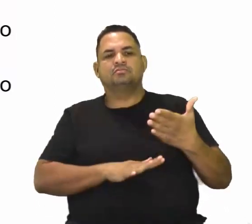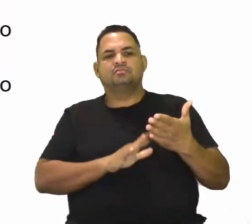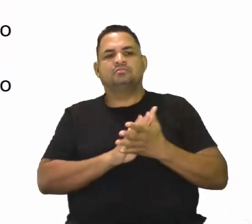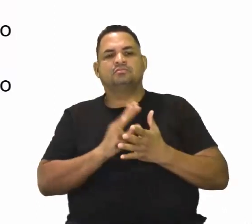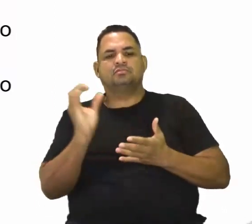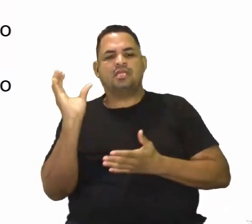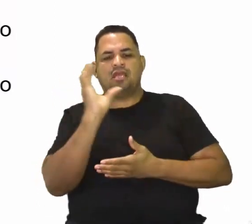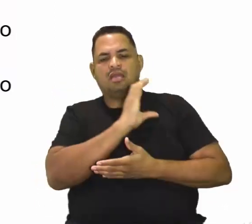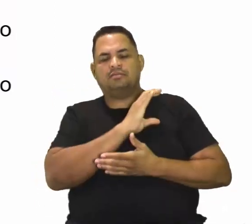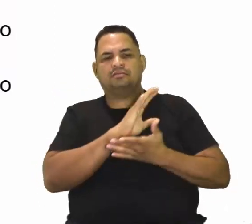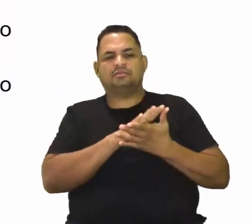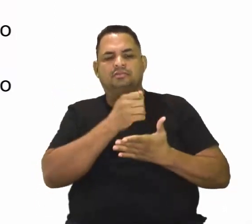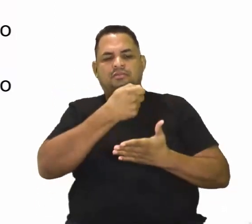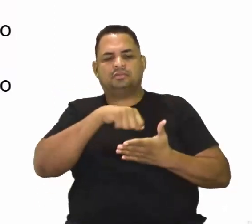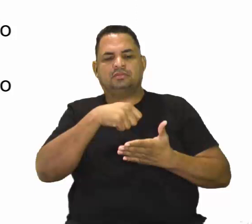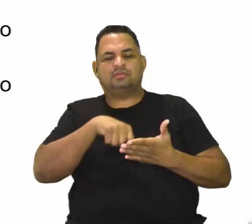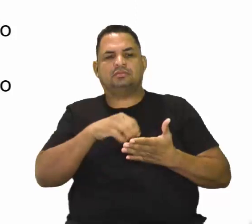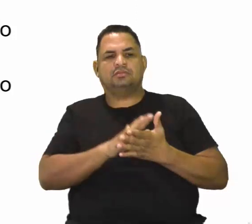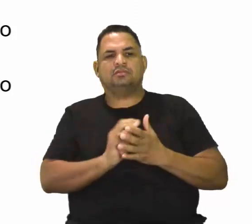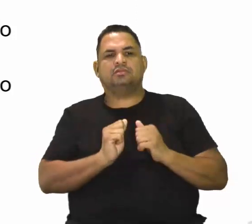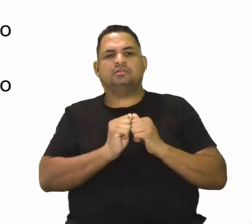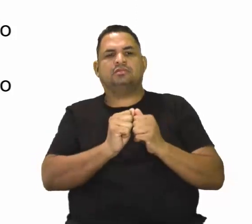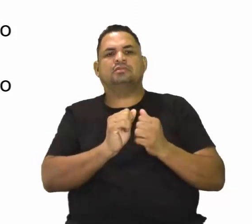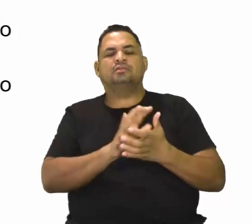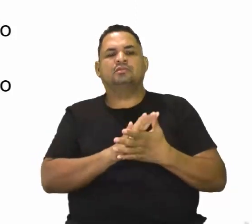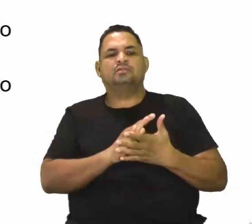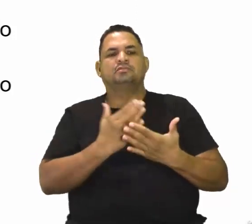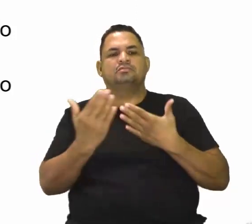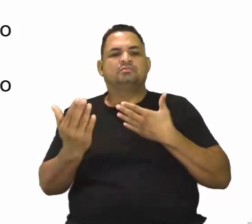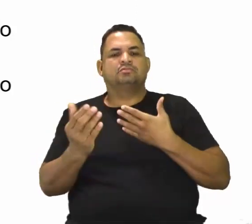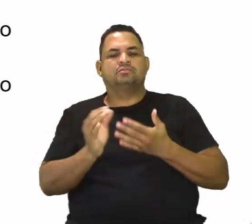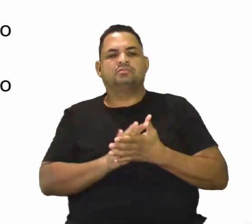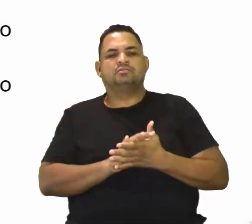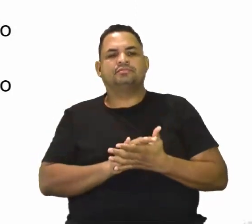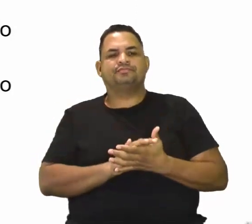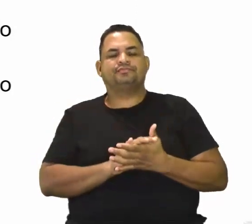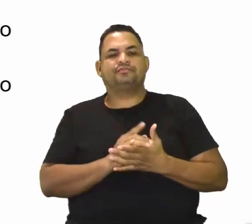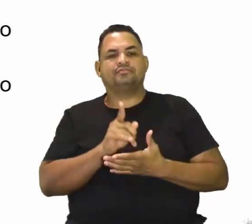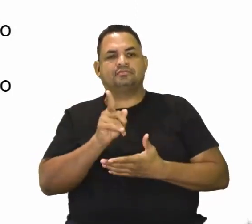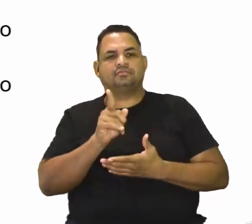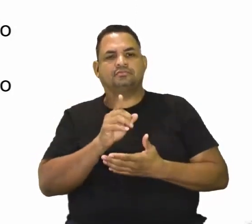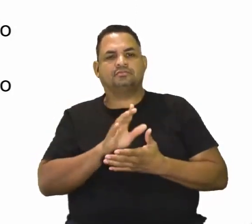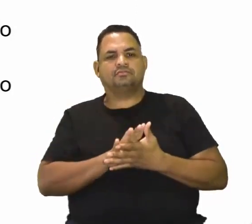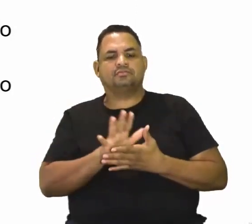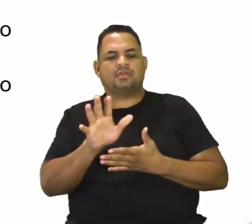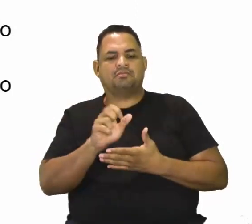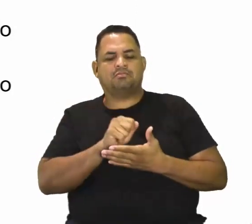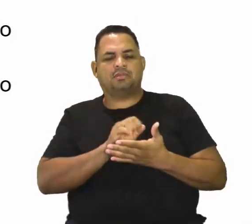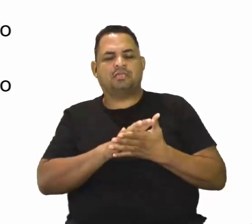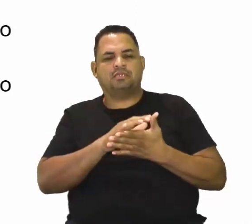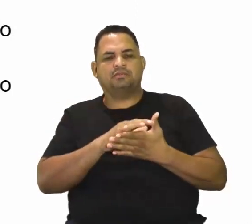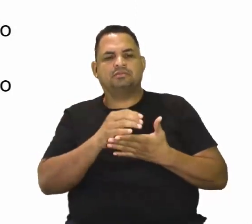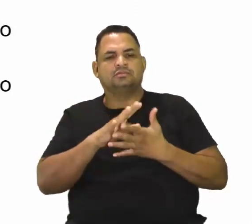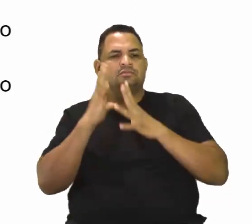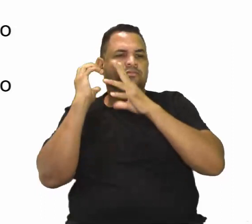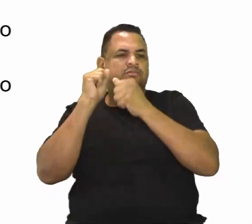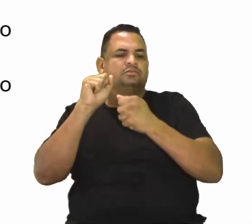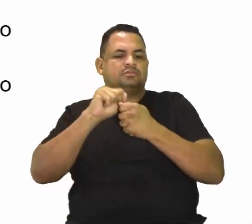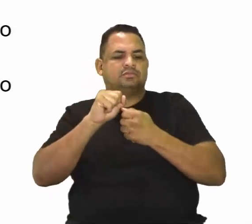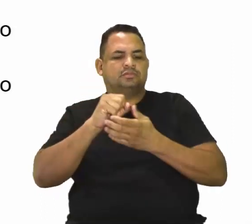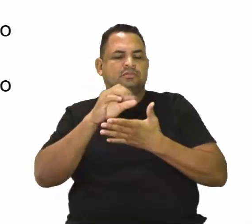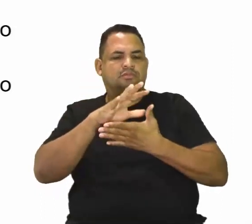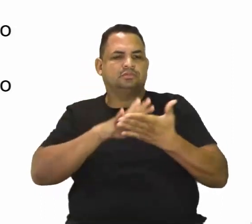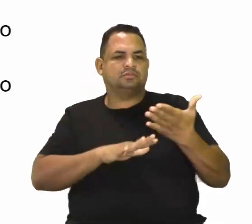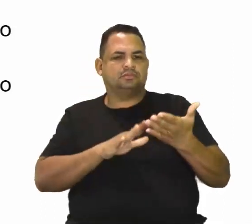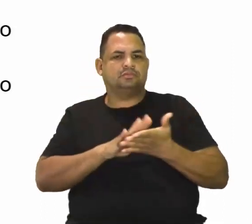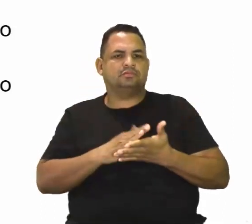ser rapidinho, a gente vai corrigir aqui com vocês. É bate-bola, de lá para cá, vocês já pegaram a revisão, já fizeram a atividade